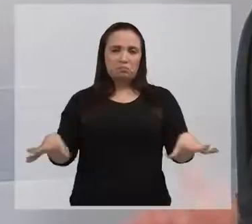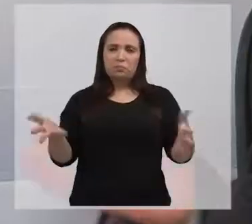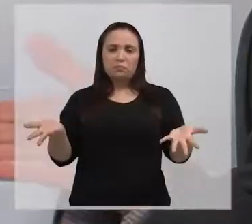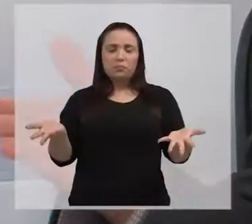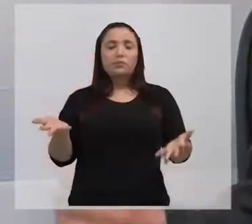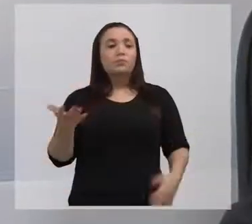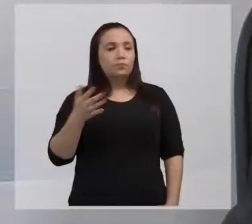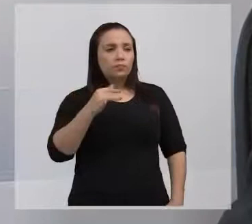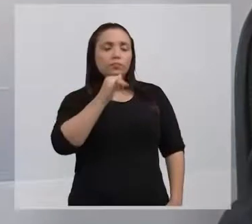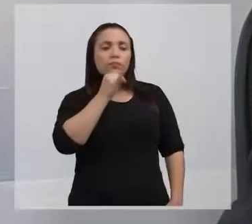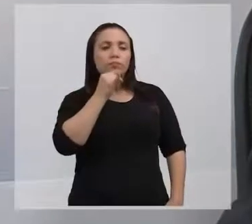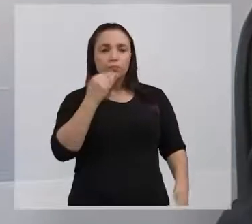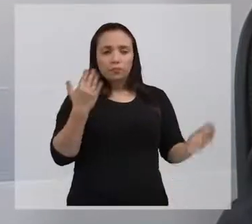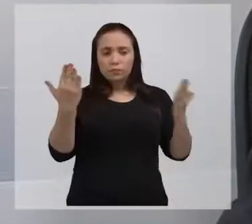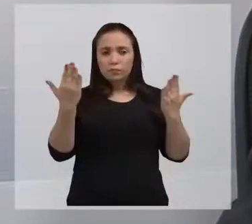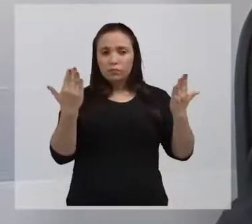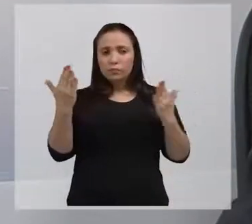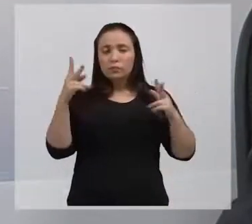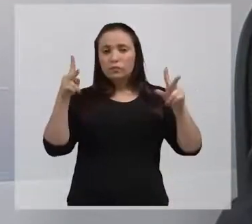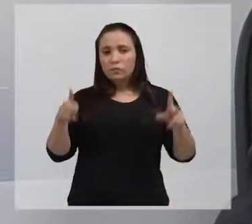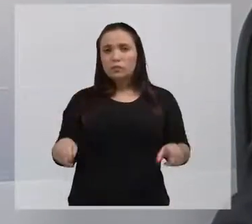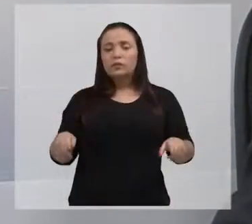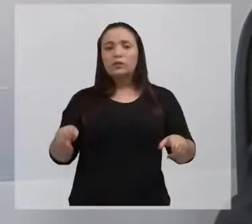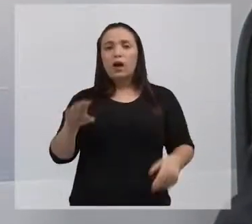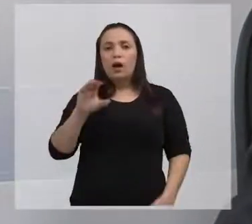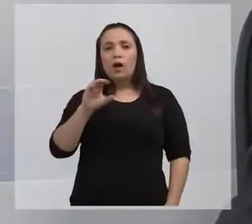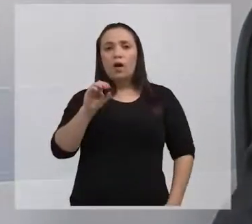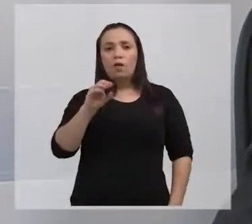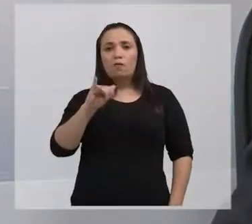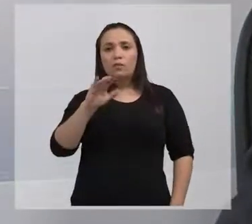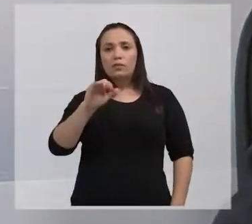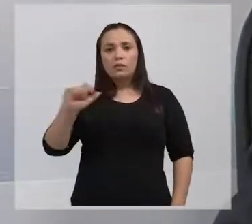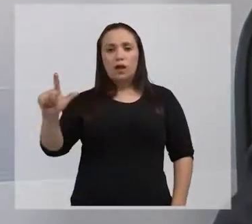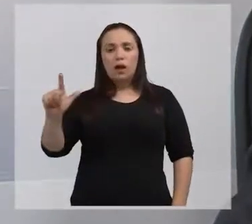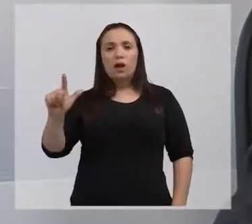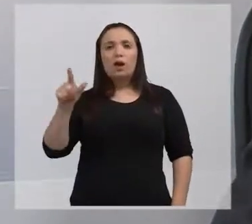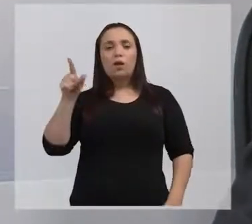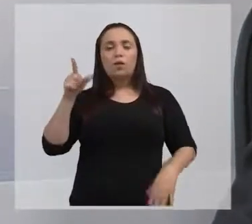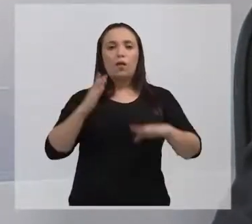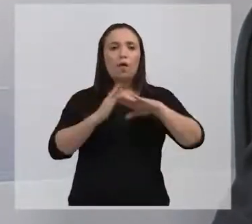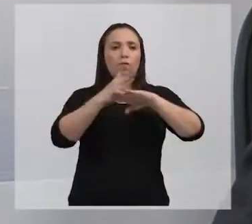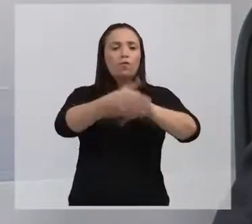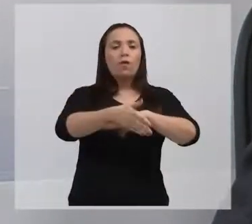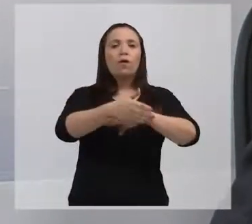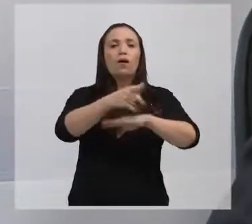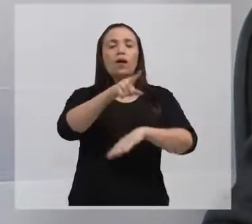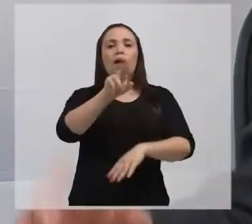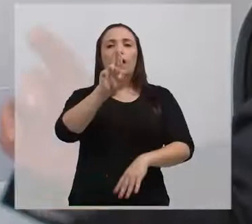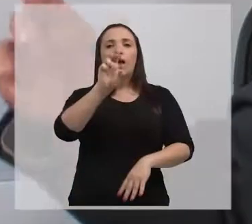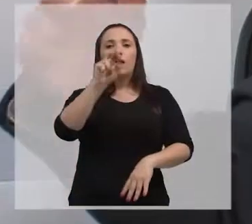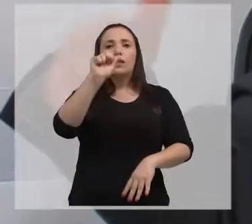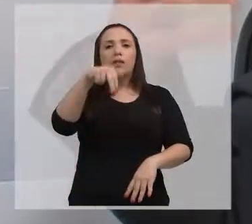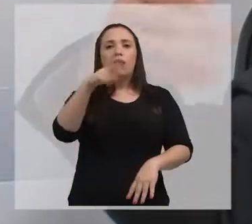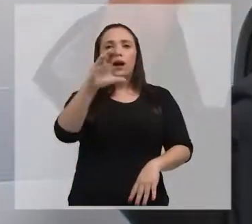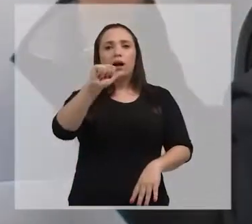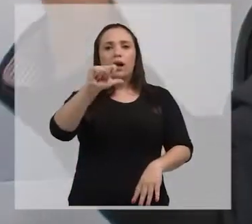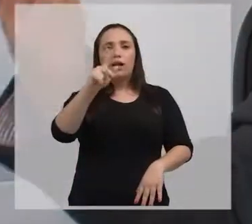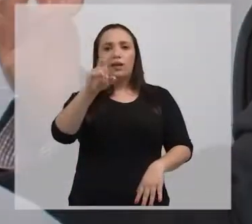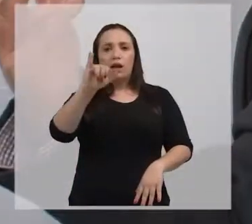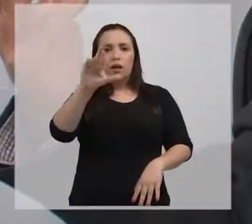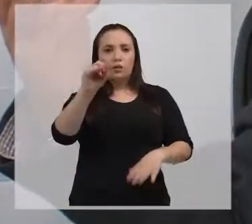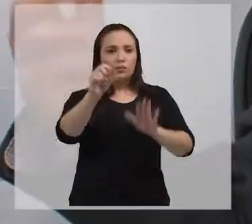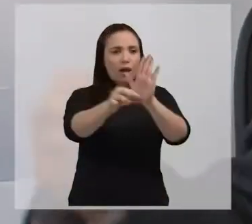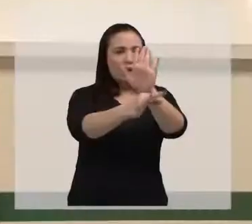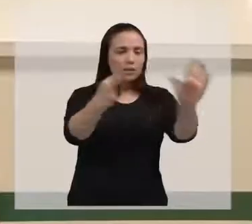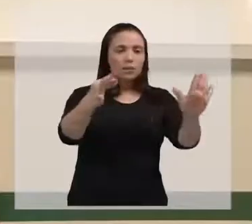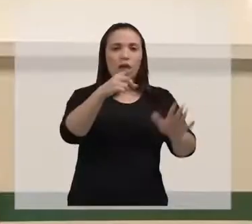comparação, o mesmo processo que o oficial de justiça chegou por Renan Calheiros e o mesmo não assinou e não aceitou. Eu acho que sendo com a proporção maior. O